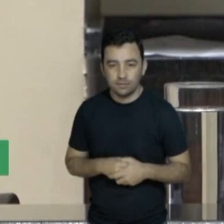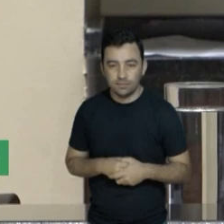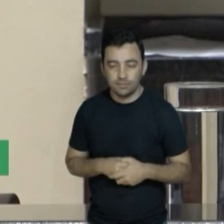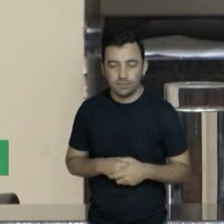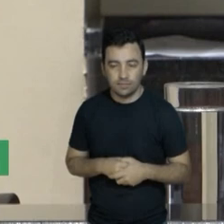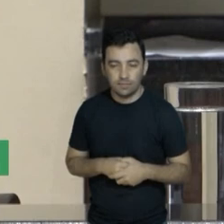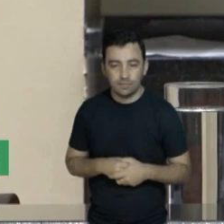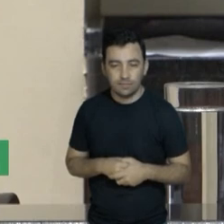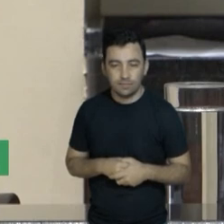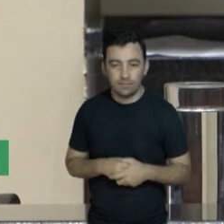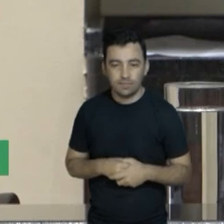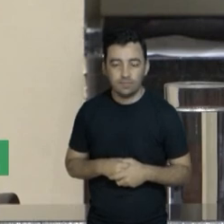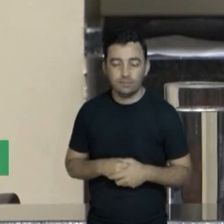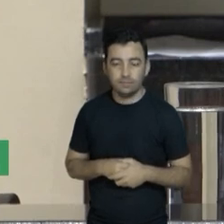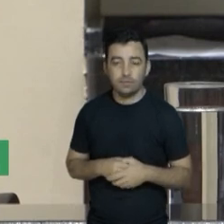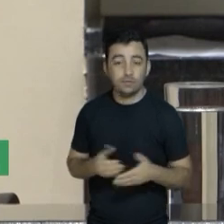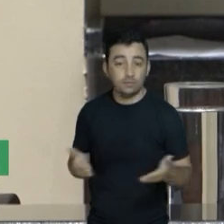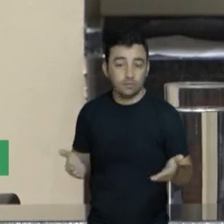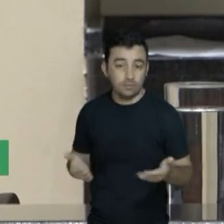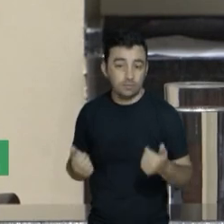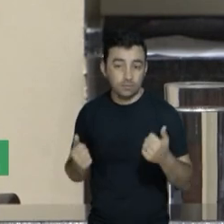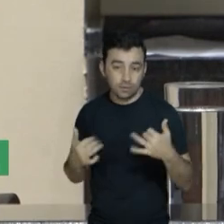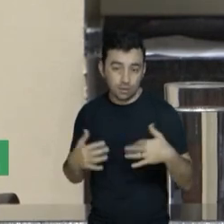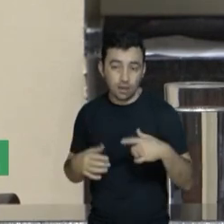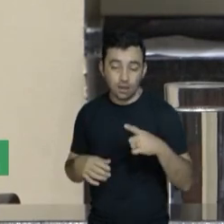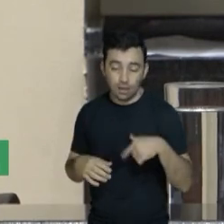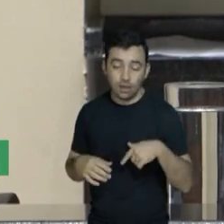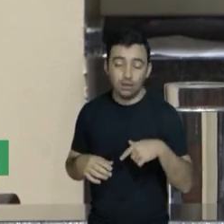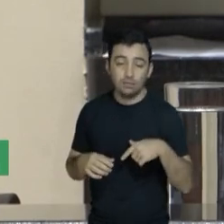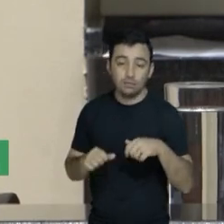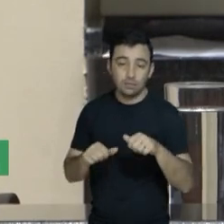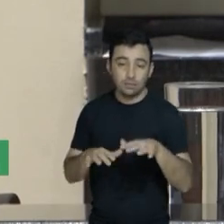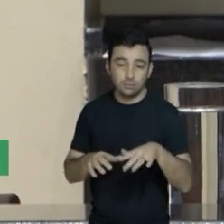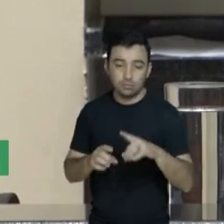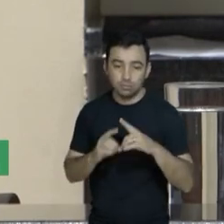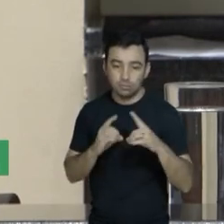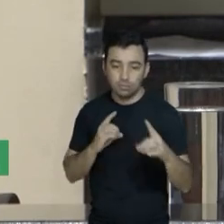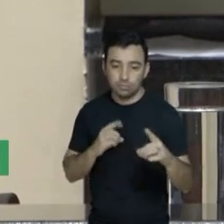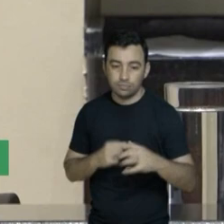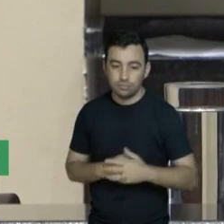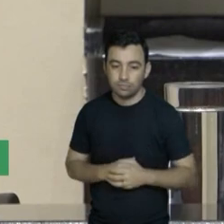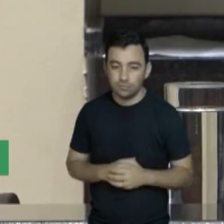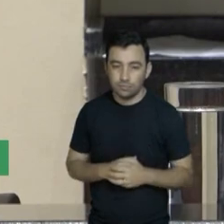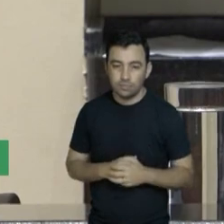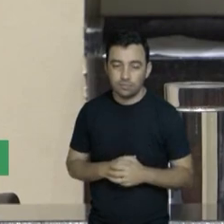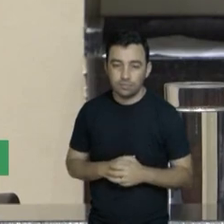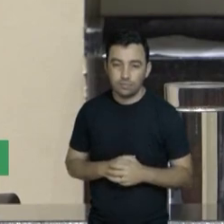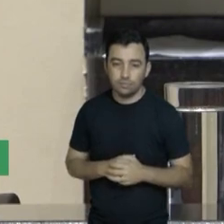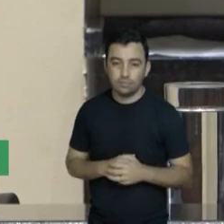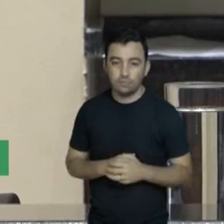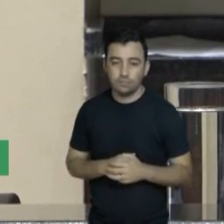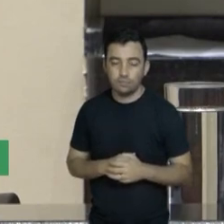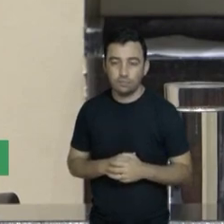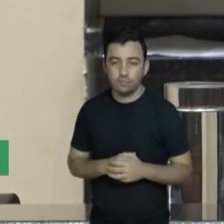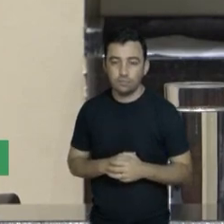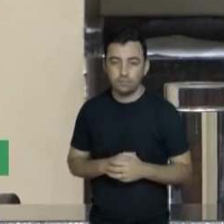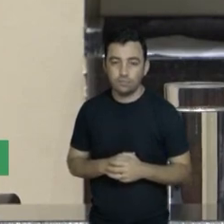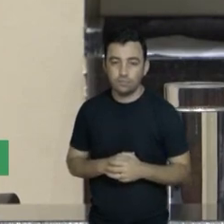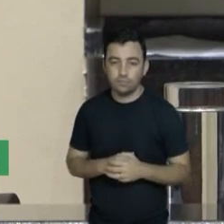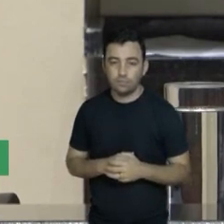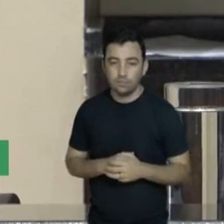Adiantando a todos que hoje a sessão é híbrida, então muitos deputados estão